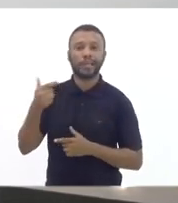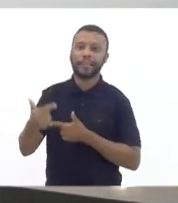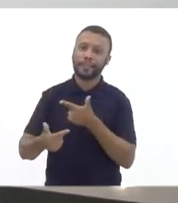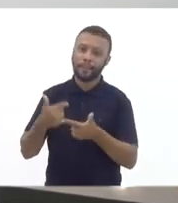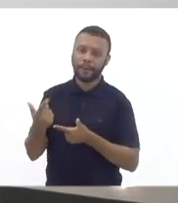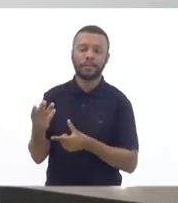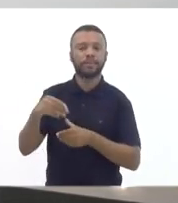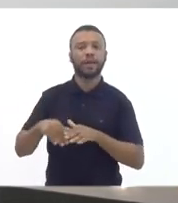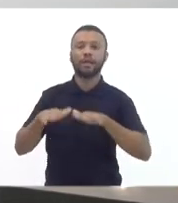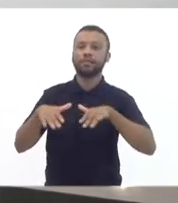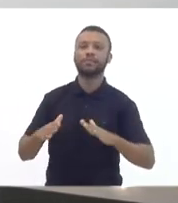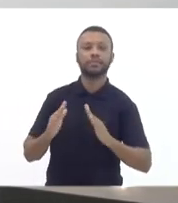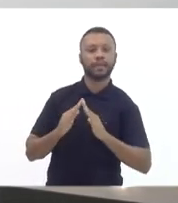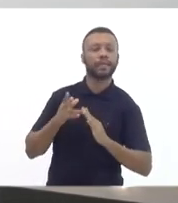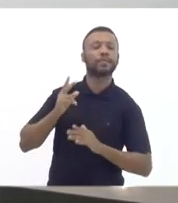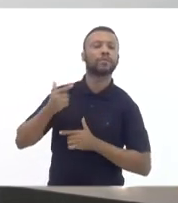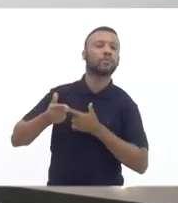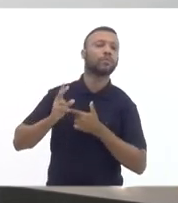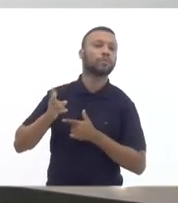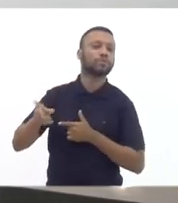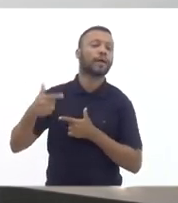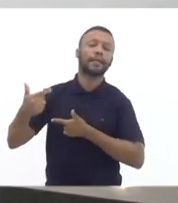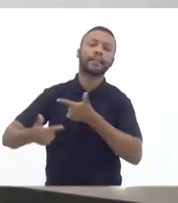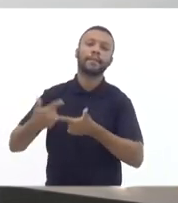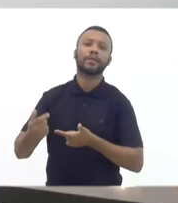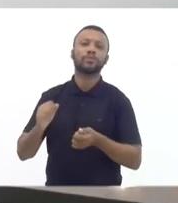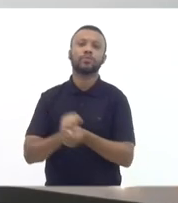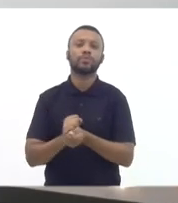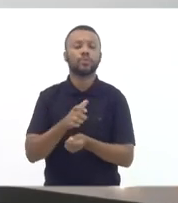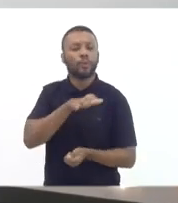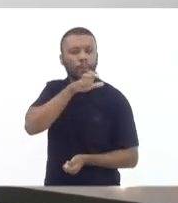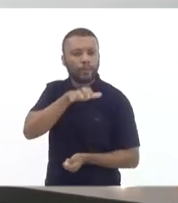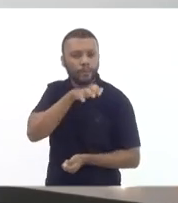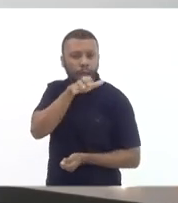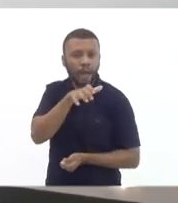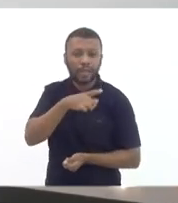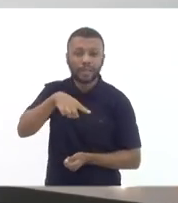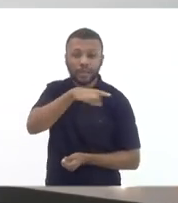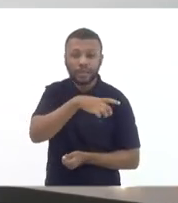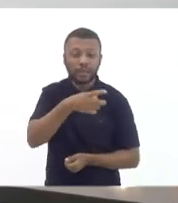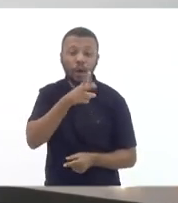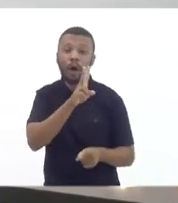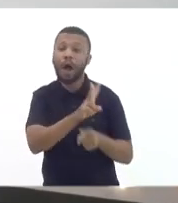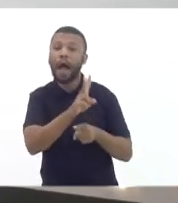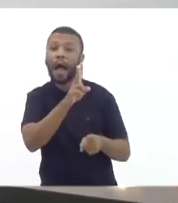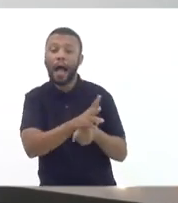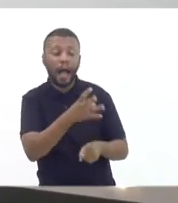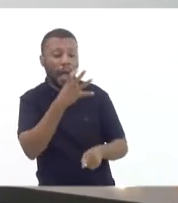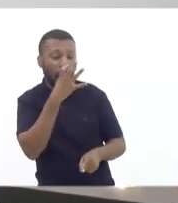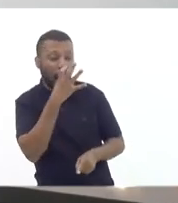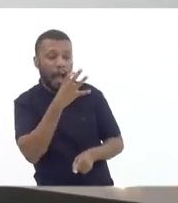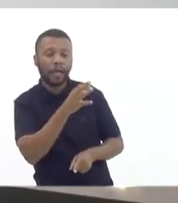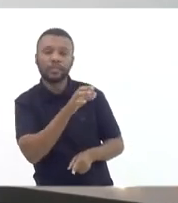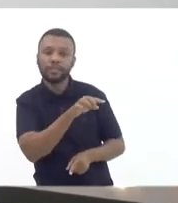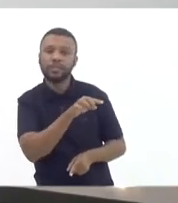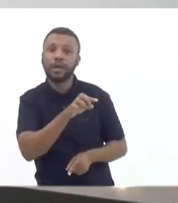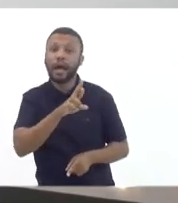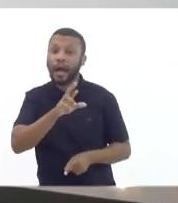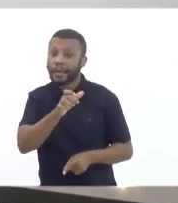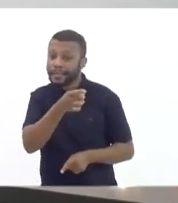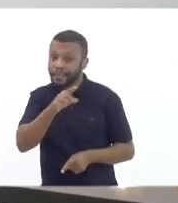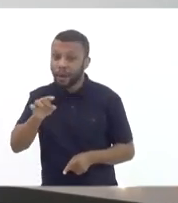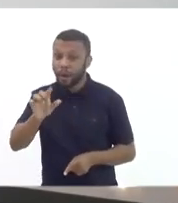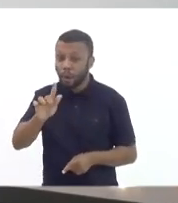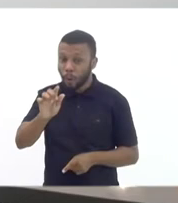em casa e continuar trabalhando com meus animais. Meus animais, eles são assistidos, eles comem ração